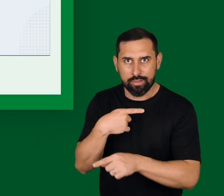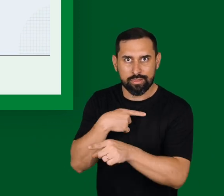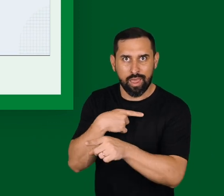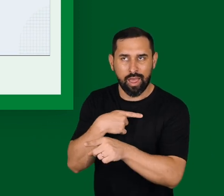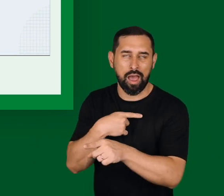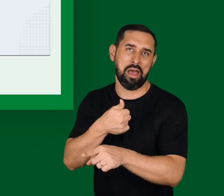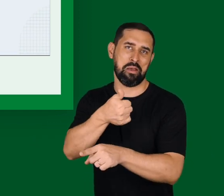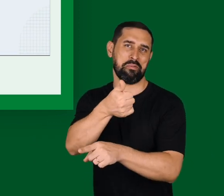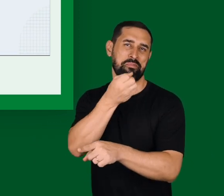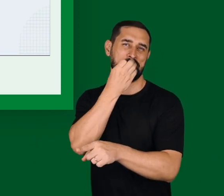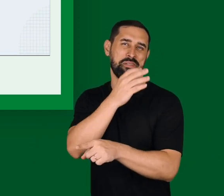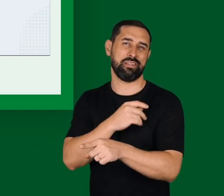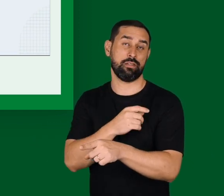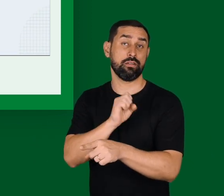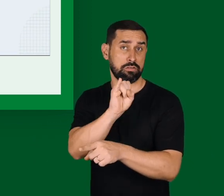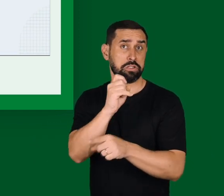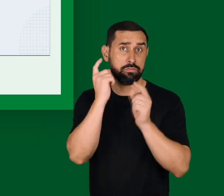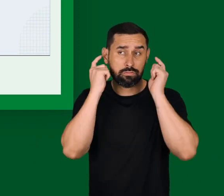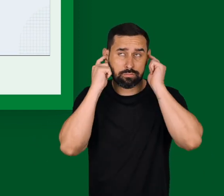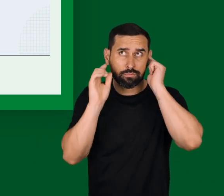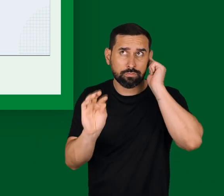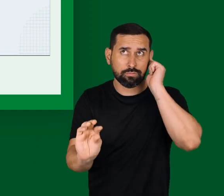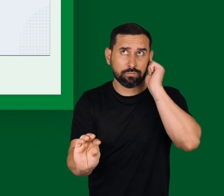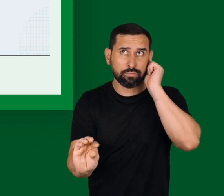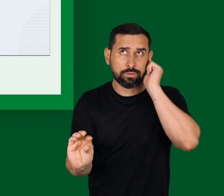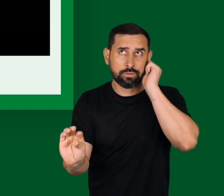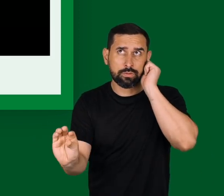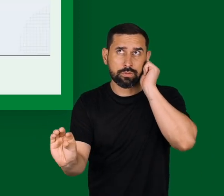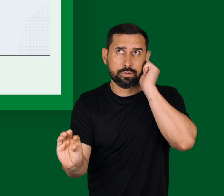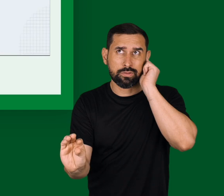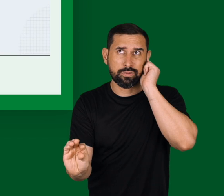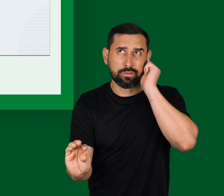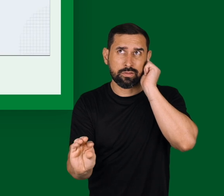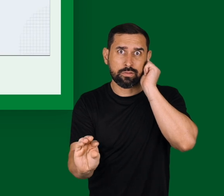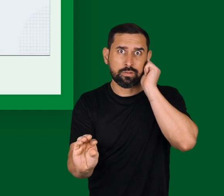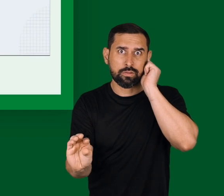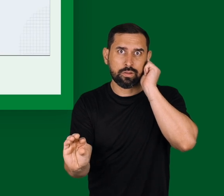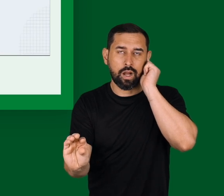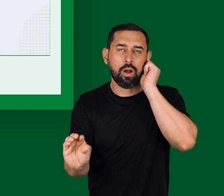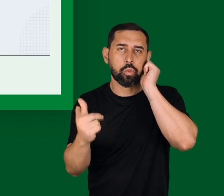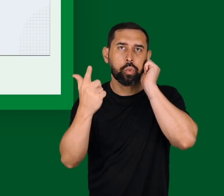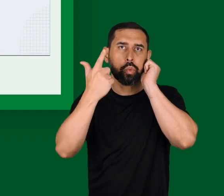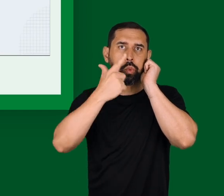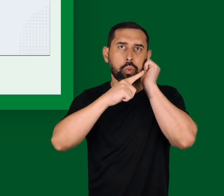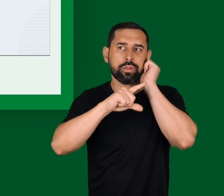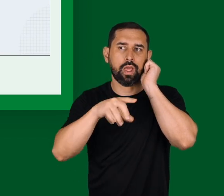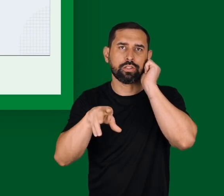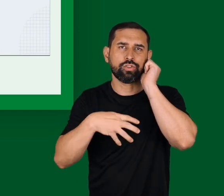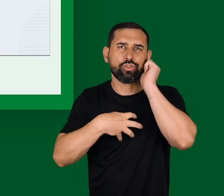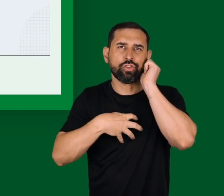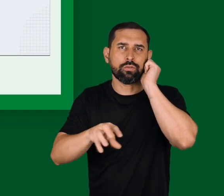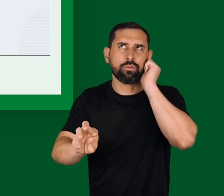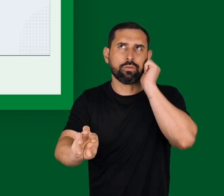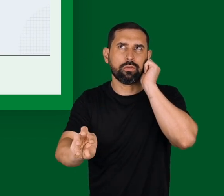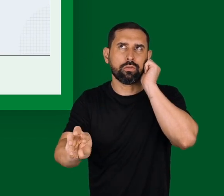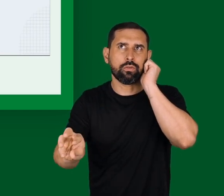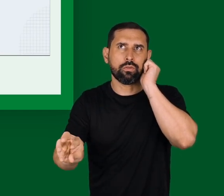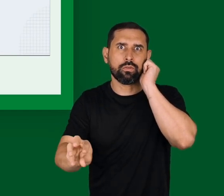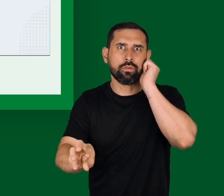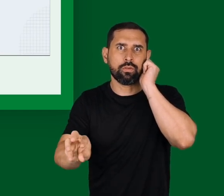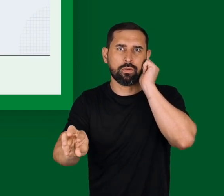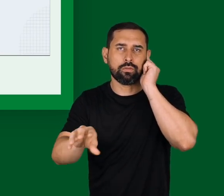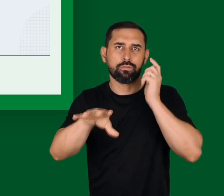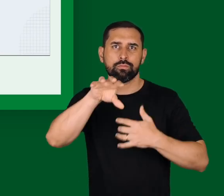torácico. Né? O tórax tem que estar se expandindo. Se a gente tiver um estetoscópio, beleza, eu posso ouvir o